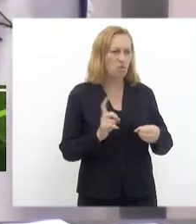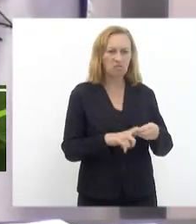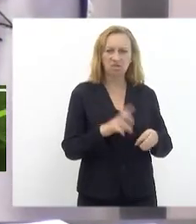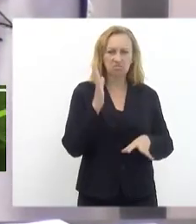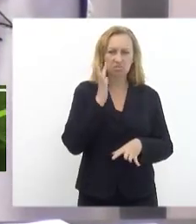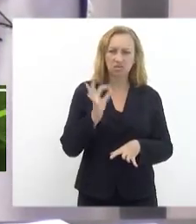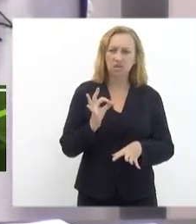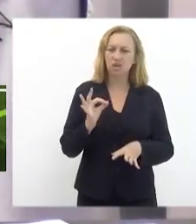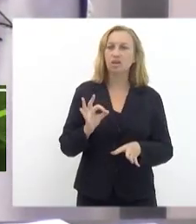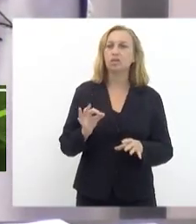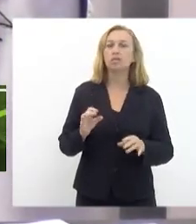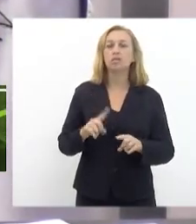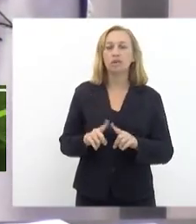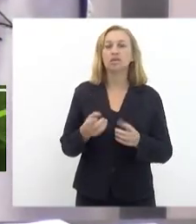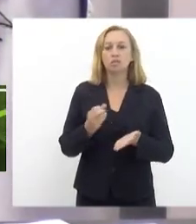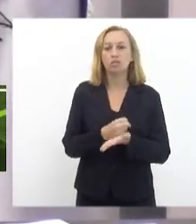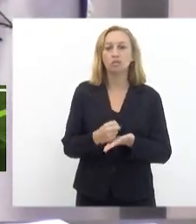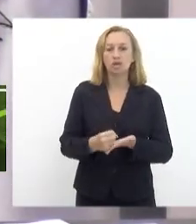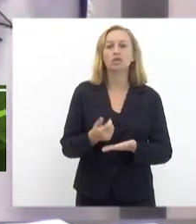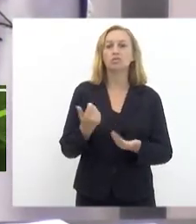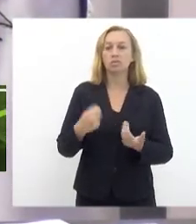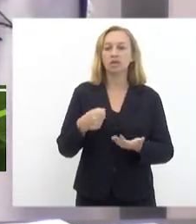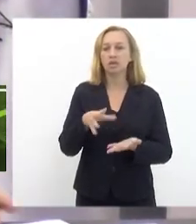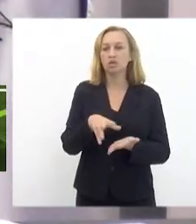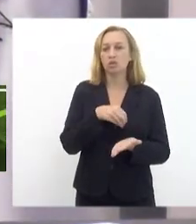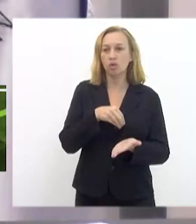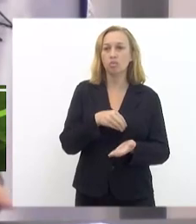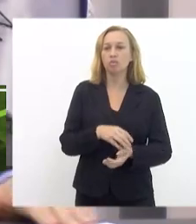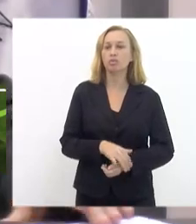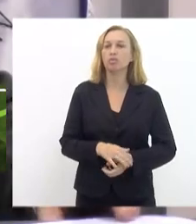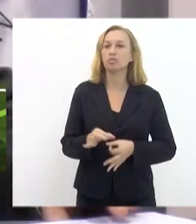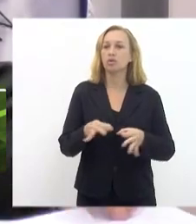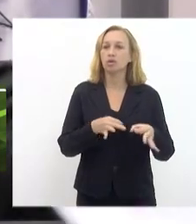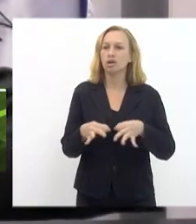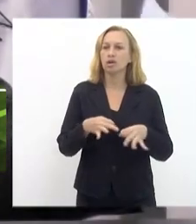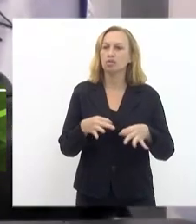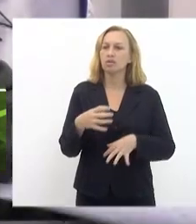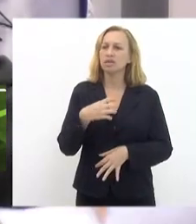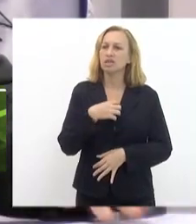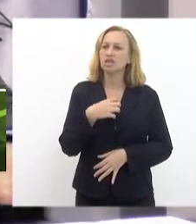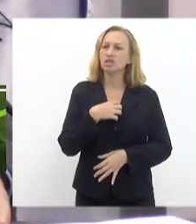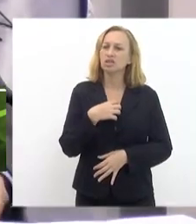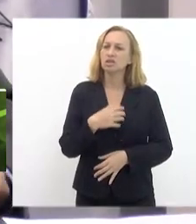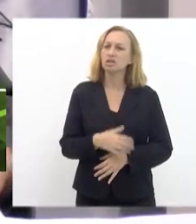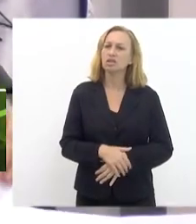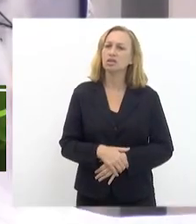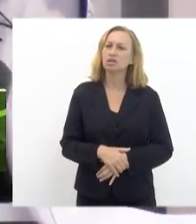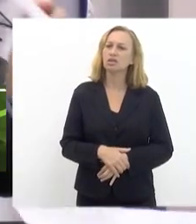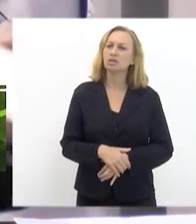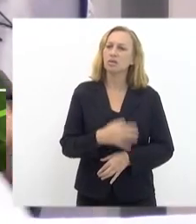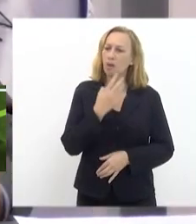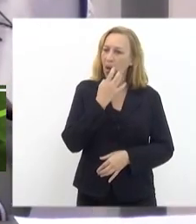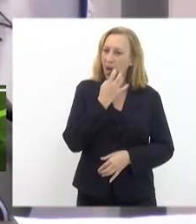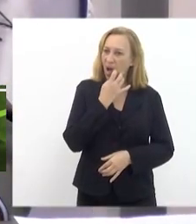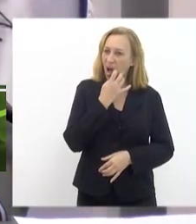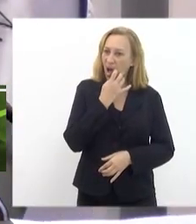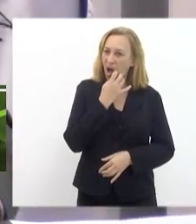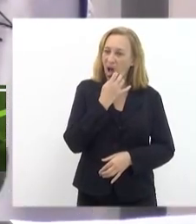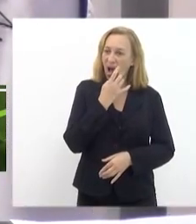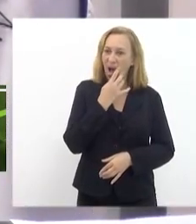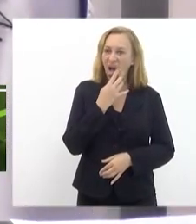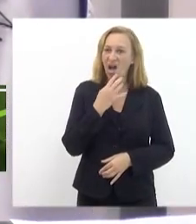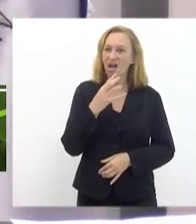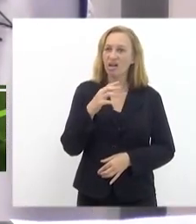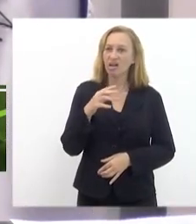porta lá mesma coisa no sentido do programa deixa eu pegar o nome do programa ela